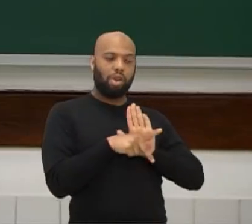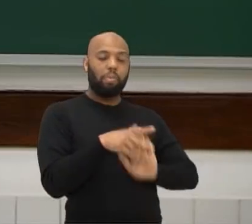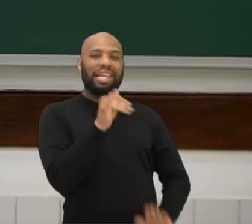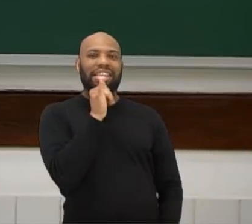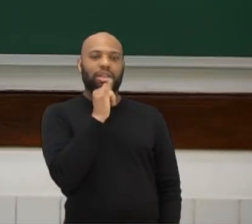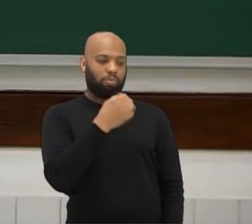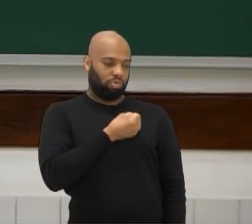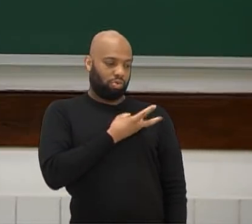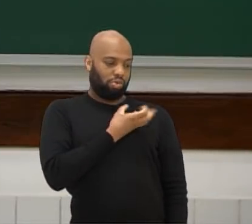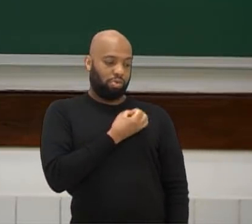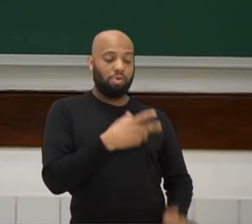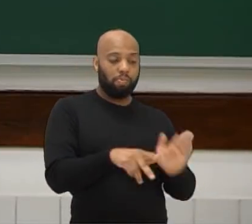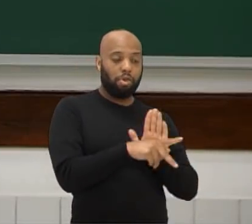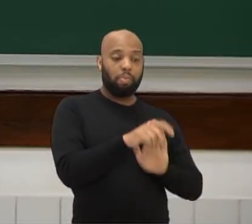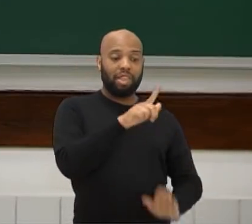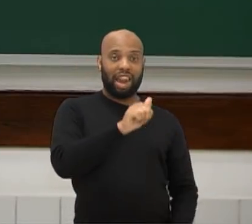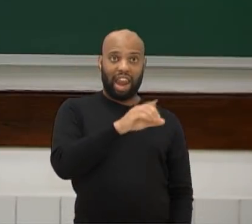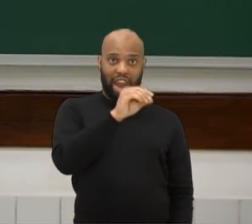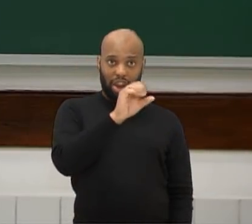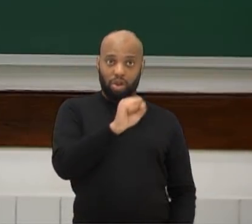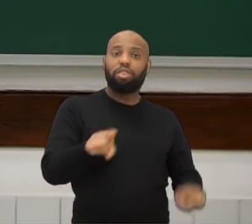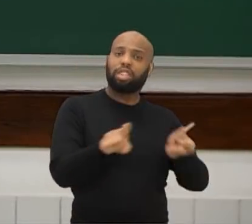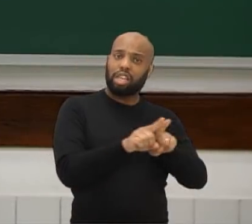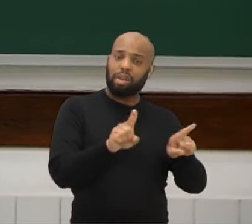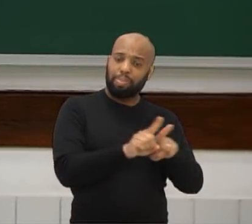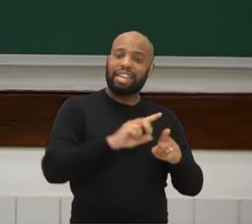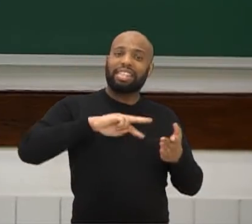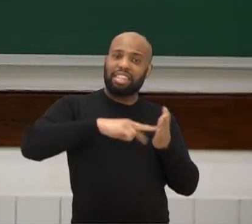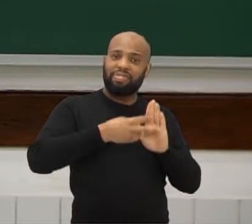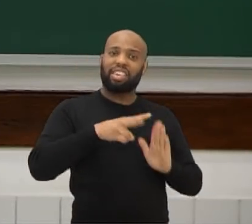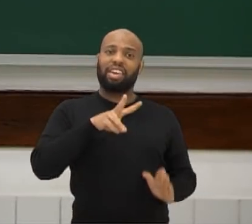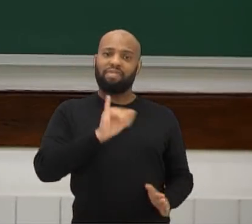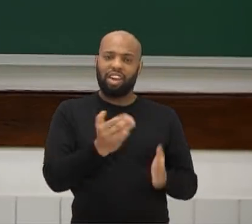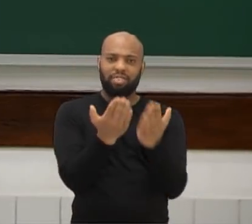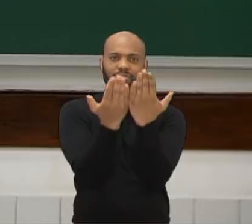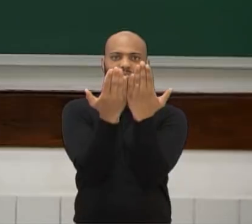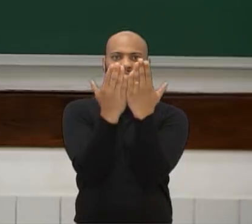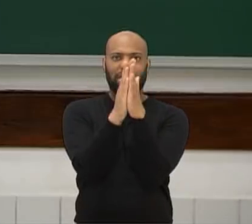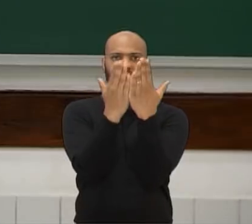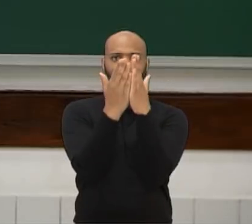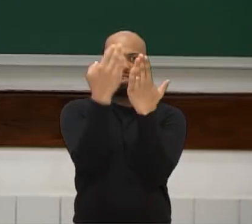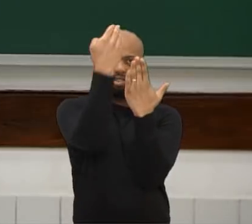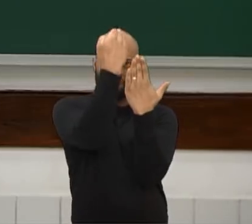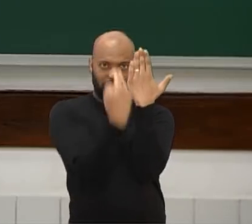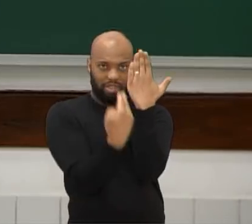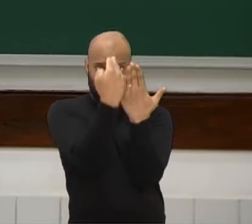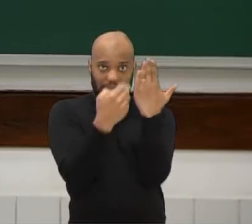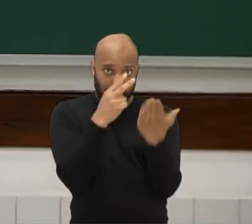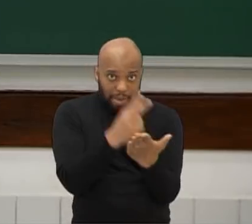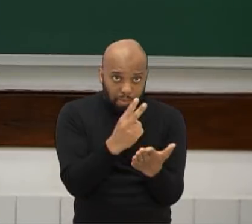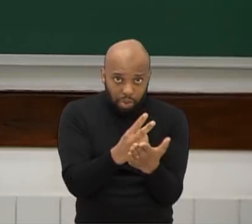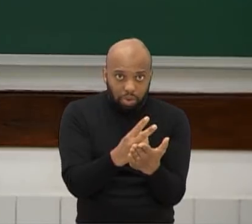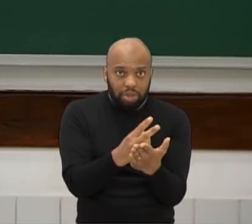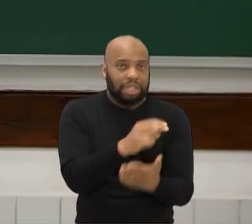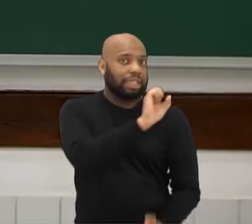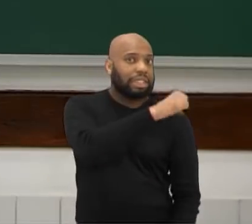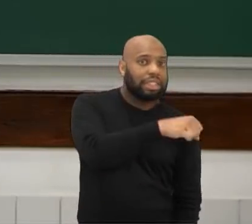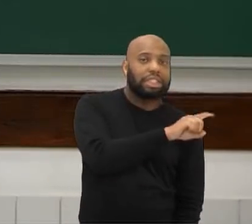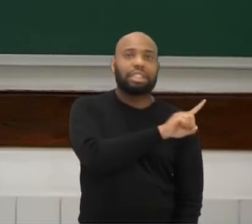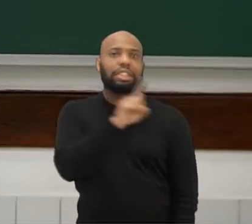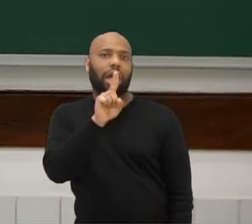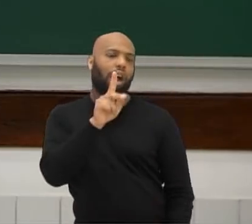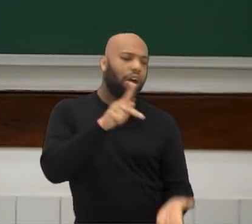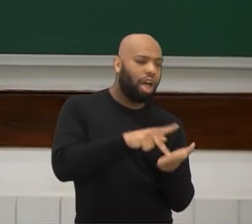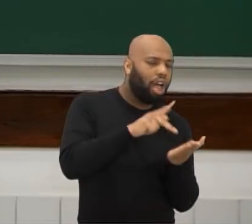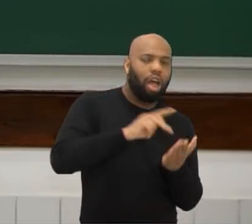figura pode ser considerado a quantidade de eixos de simetria que a figura oferece? Sim ou não? Verdadeiro